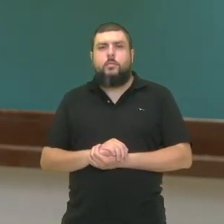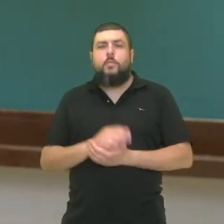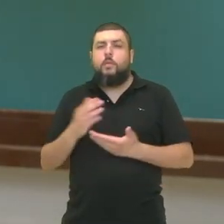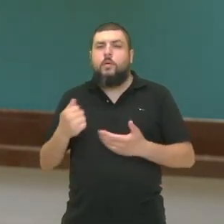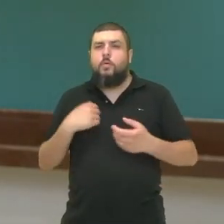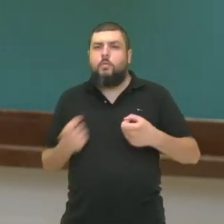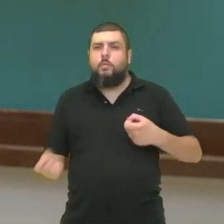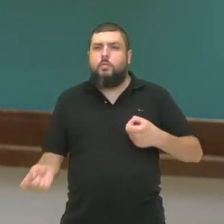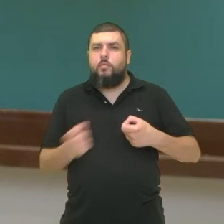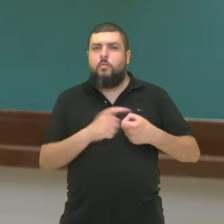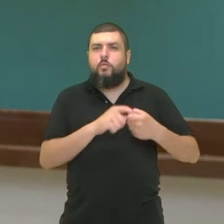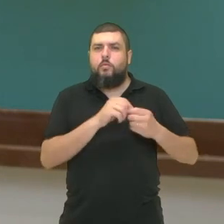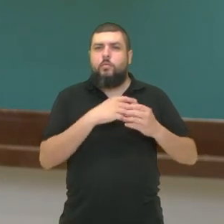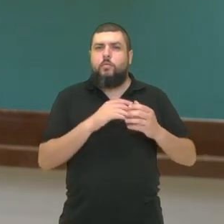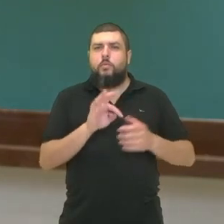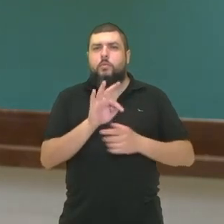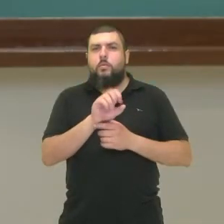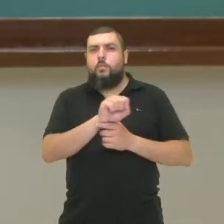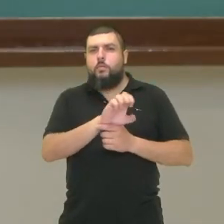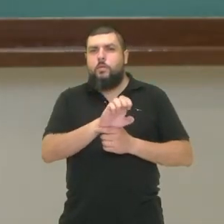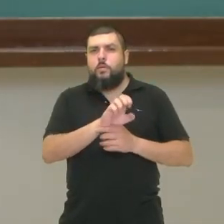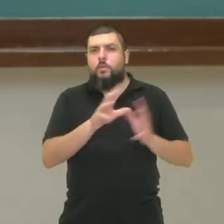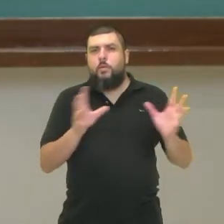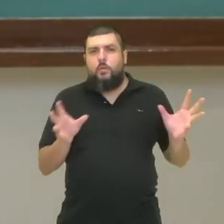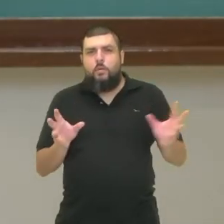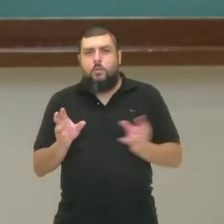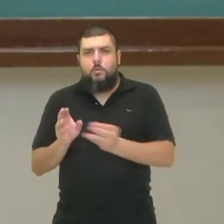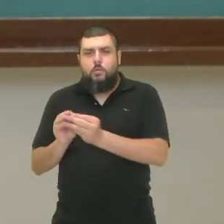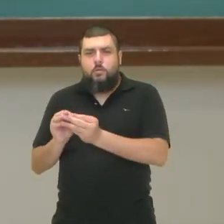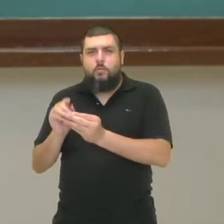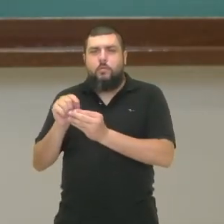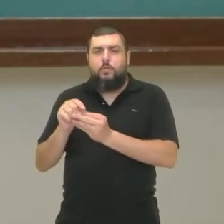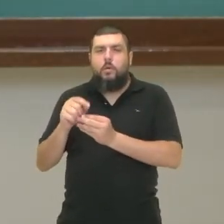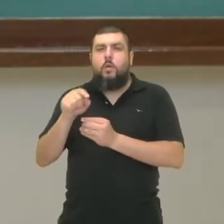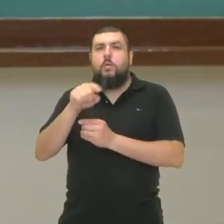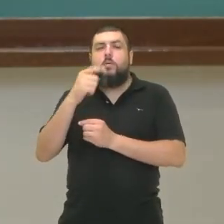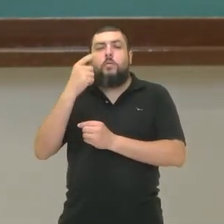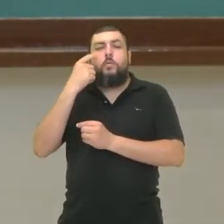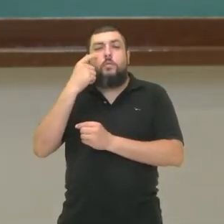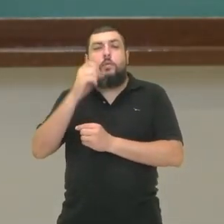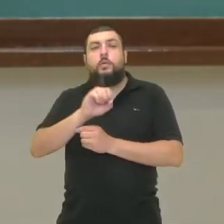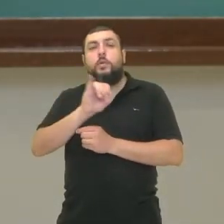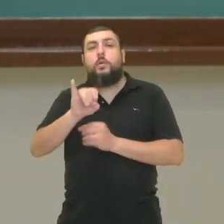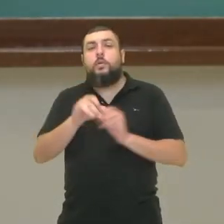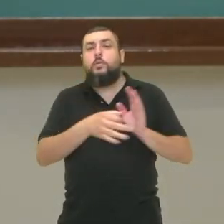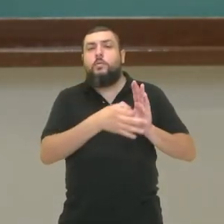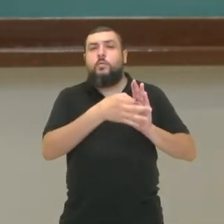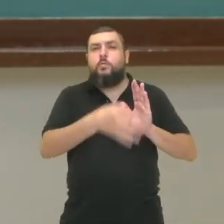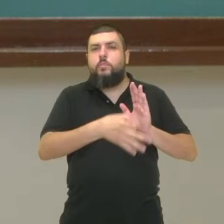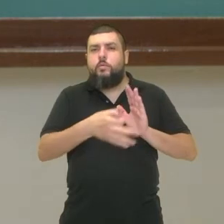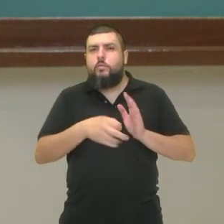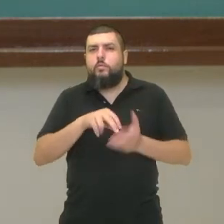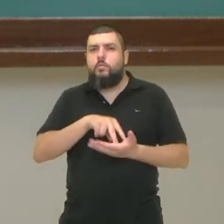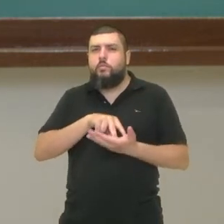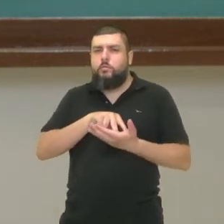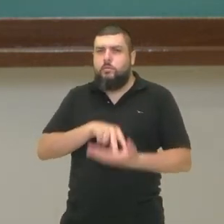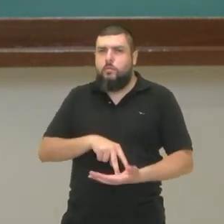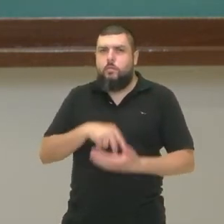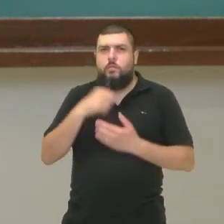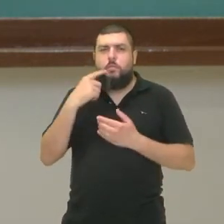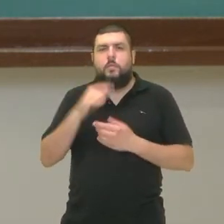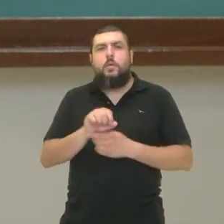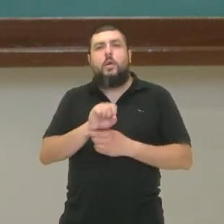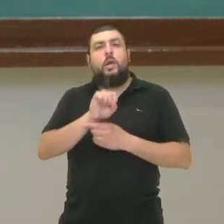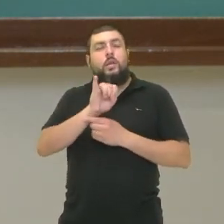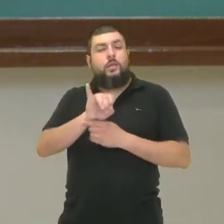lá na introdução, você vai verificar se os seus argumentos são consistentes,